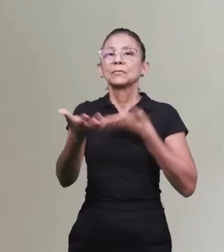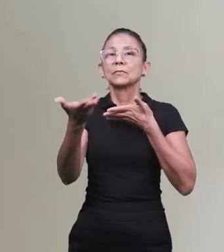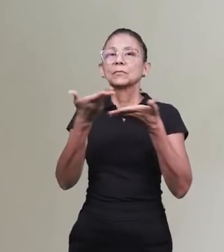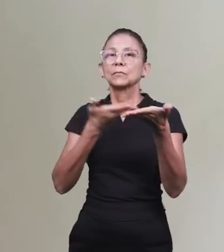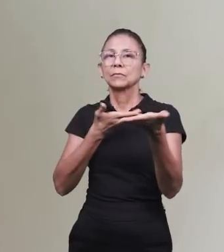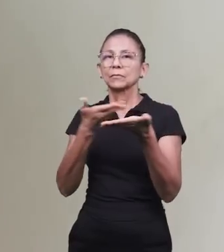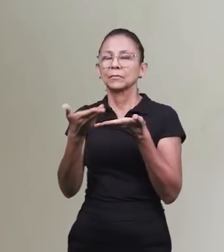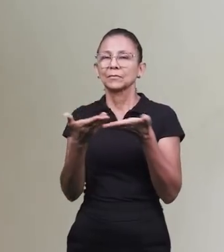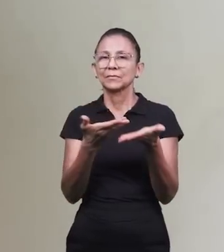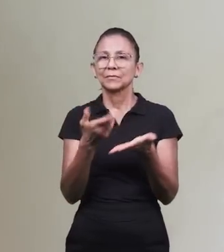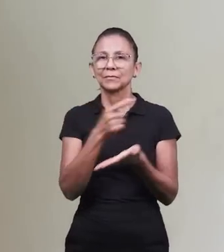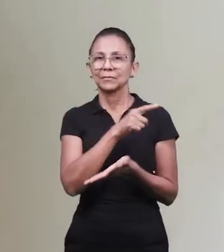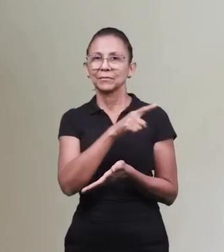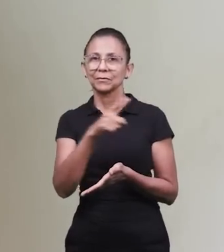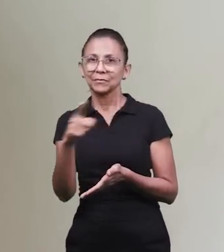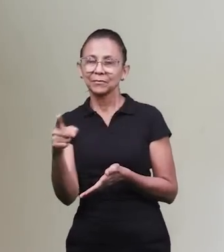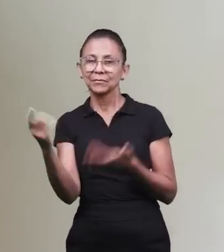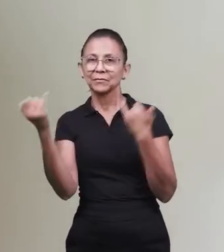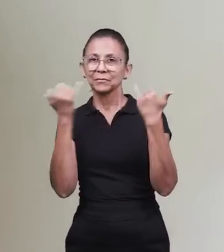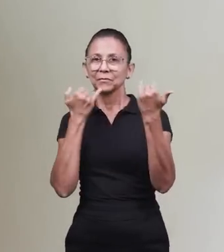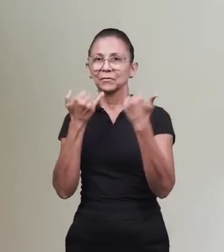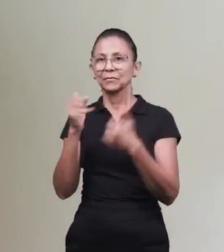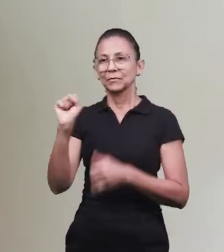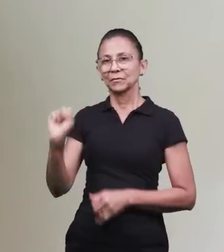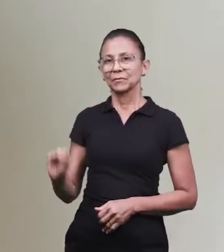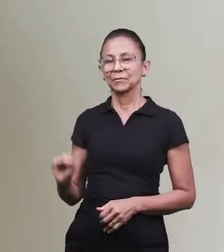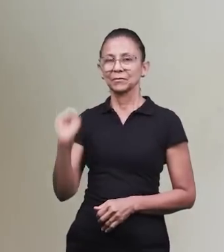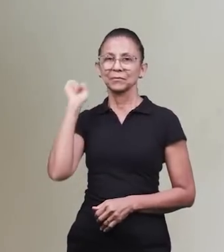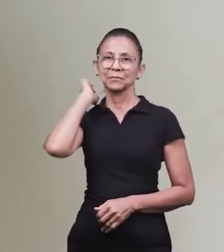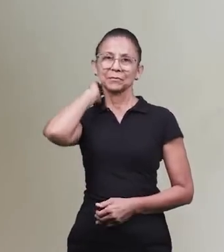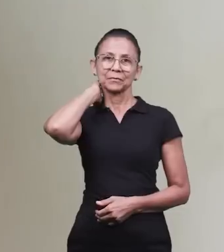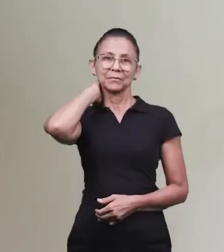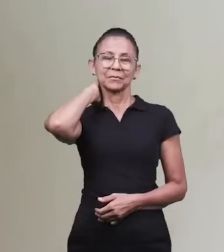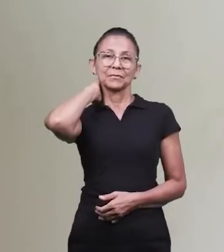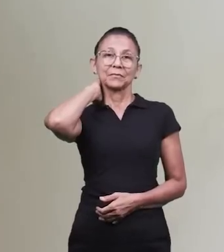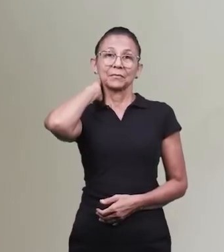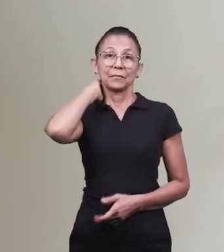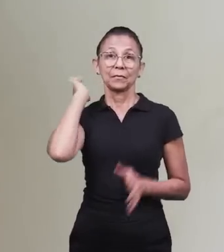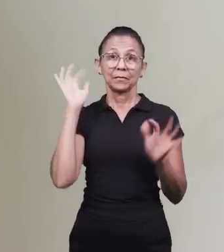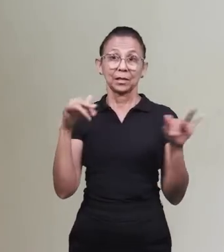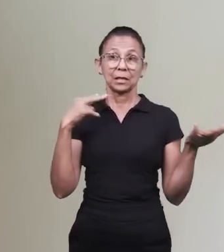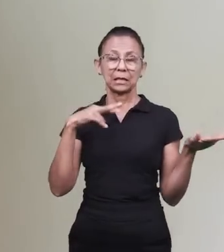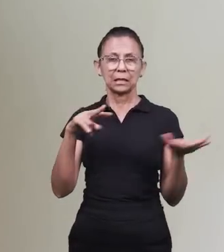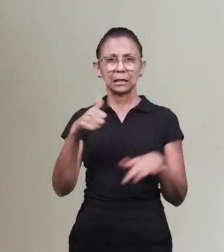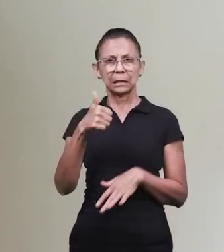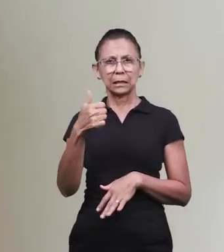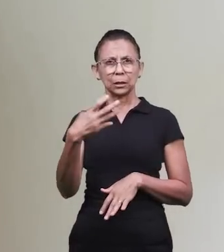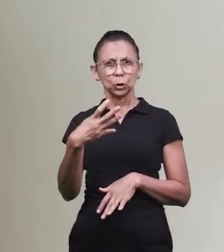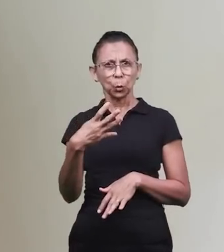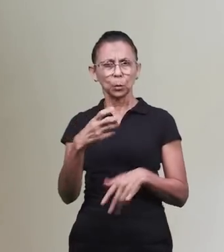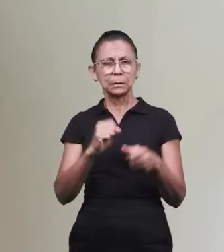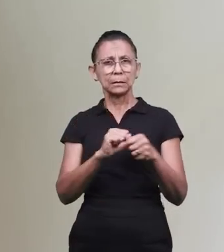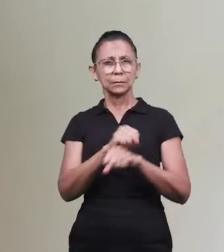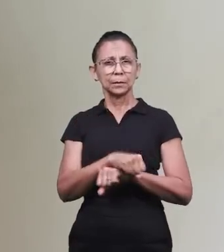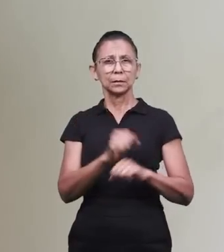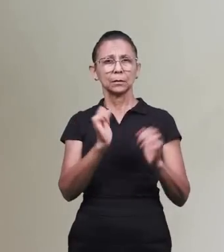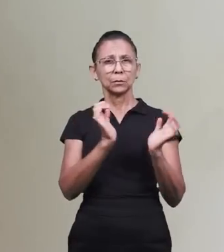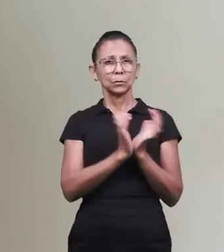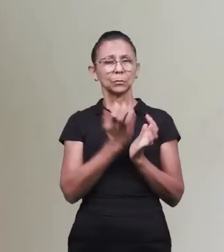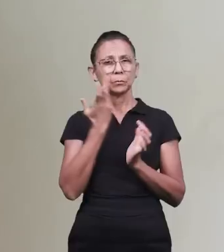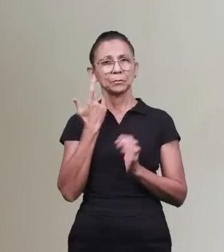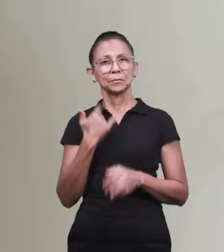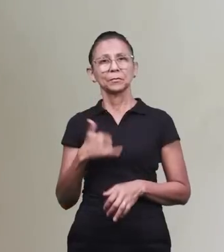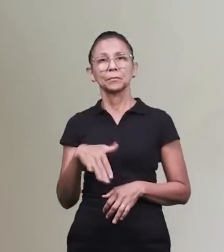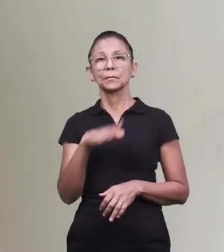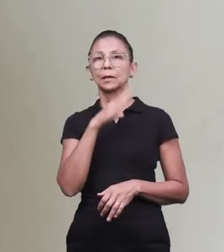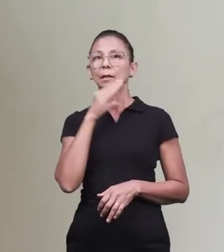do Pará. Jorge, esse final de semana contamos com mais de 14 seminários na nossa região para crianças,